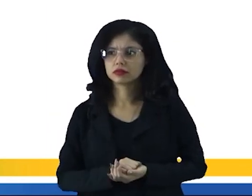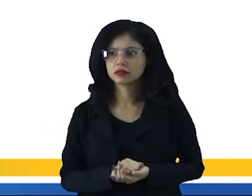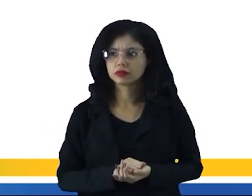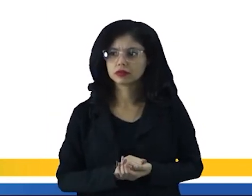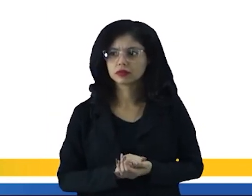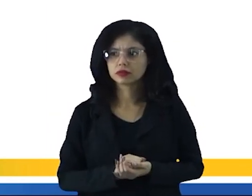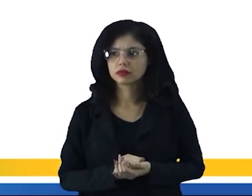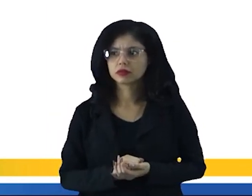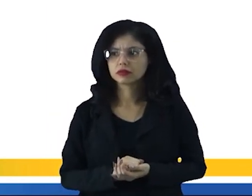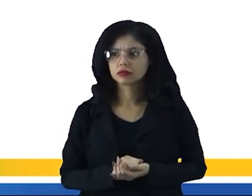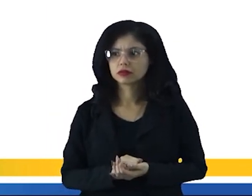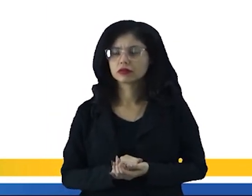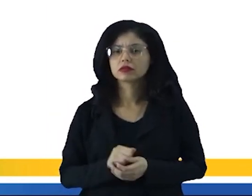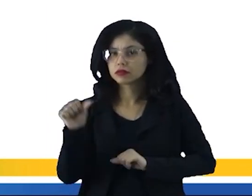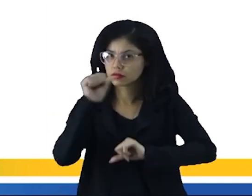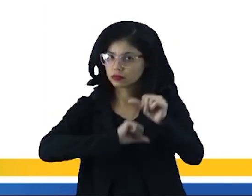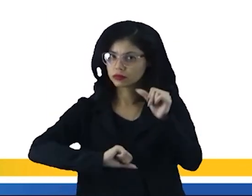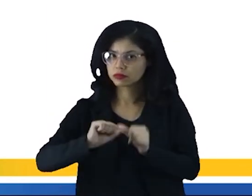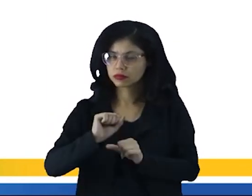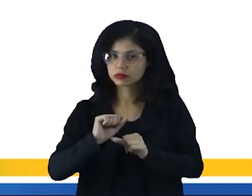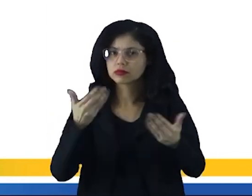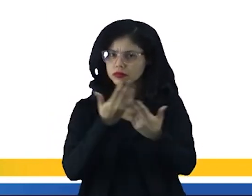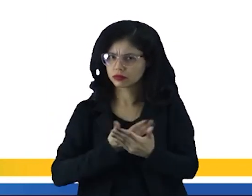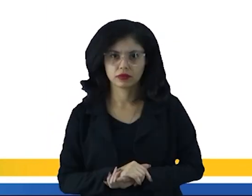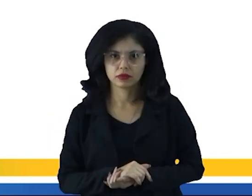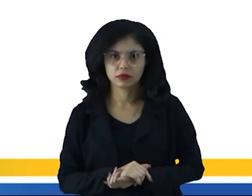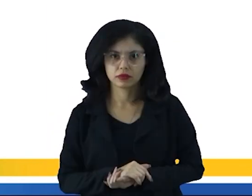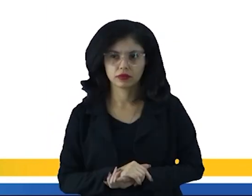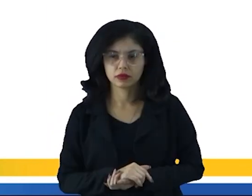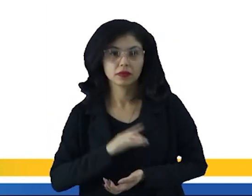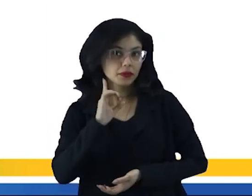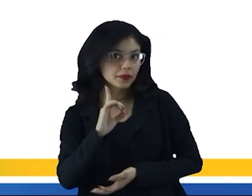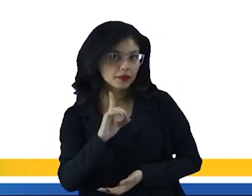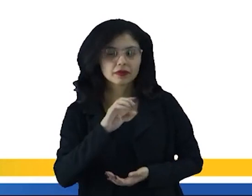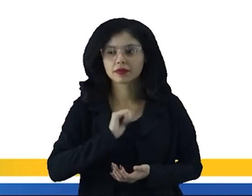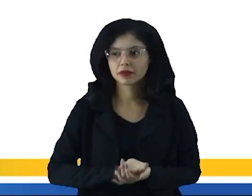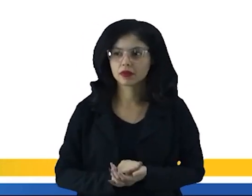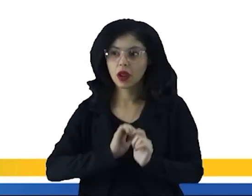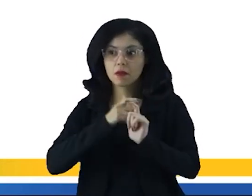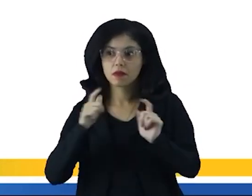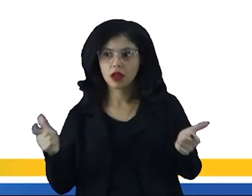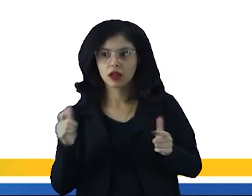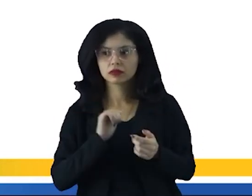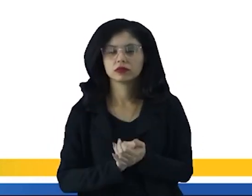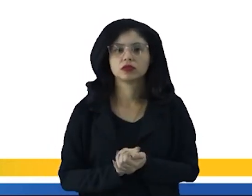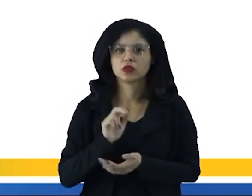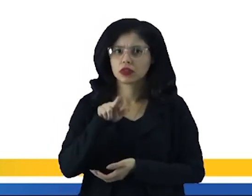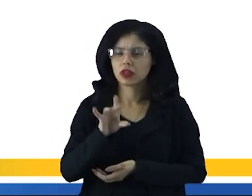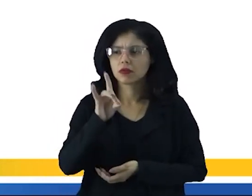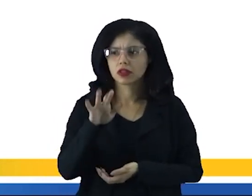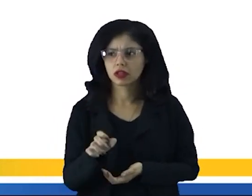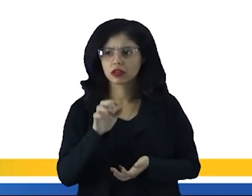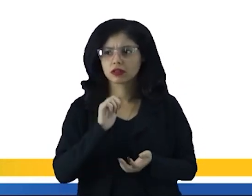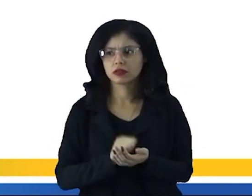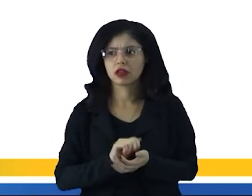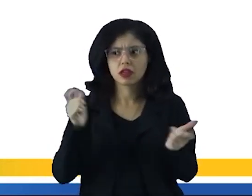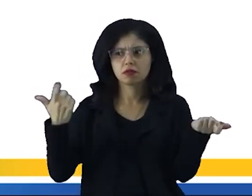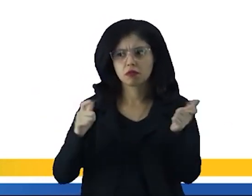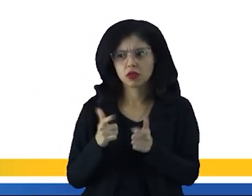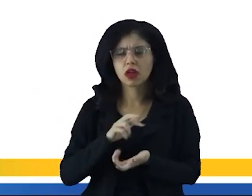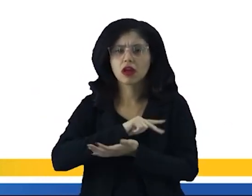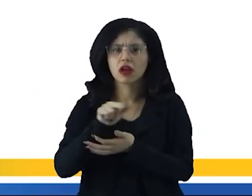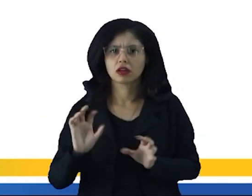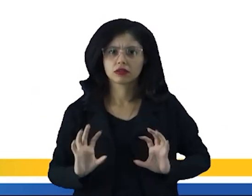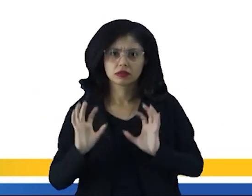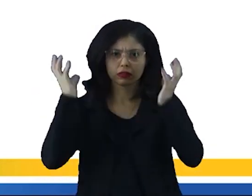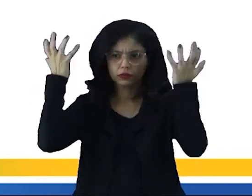Letra C, sua transformação em áreas de preservação. Letra D, maior insolação e umidade e menor